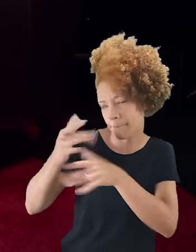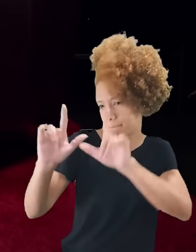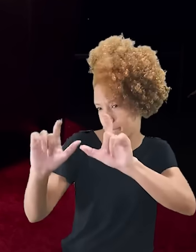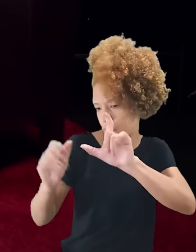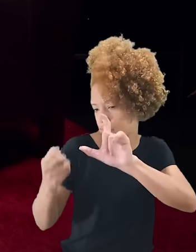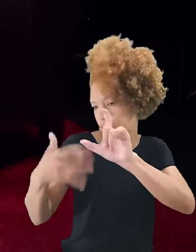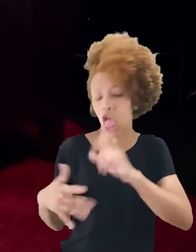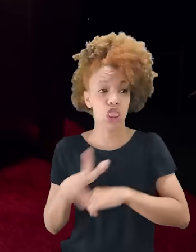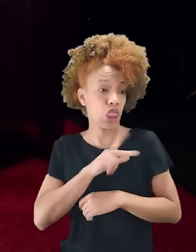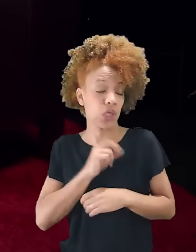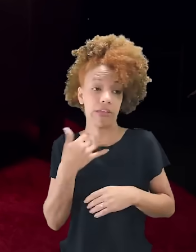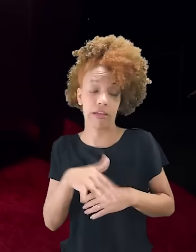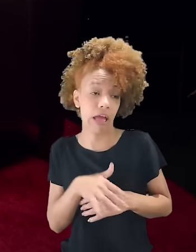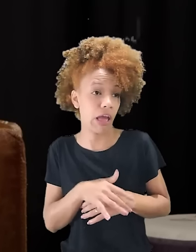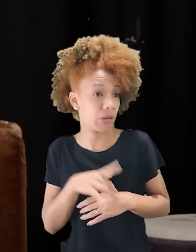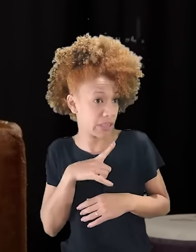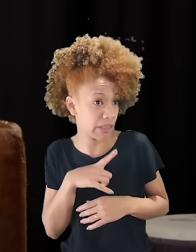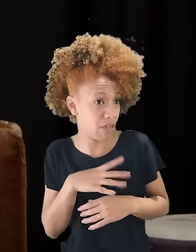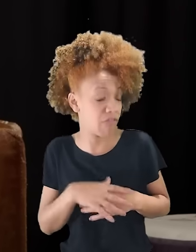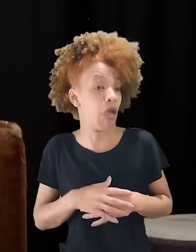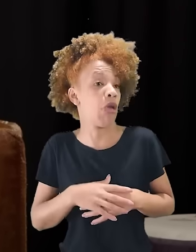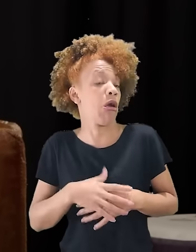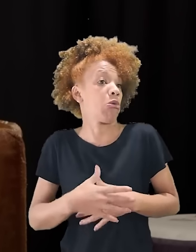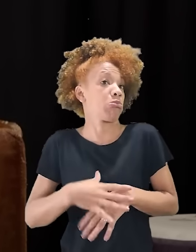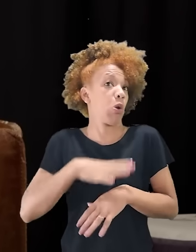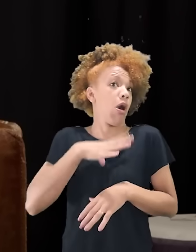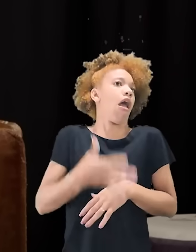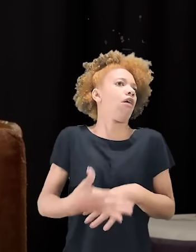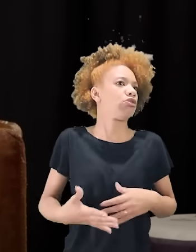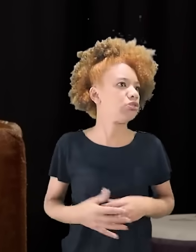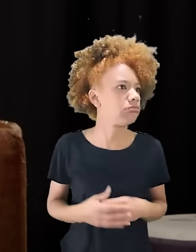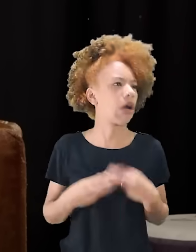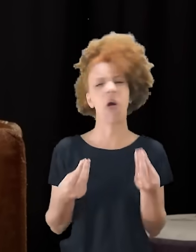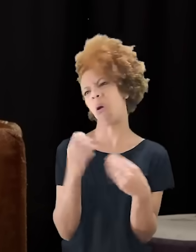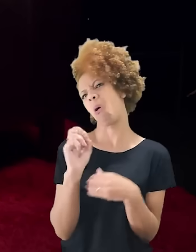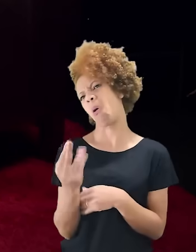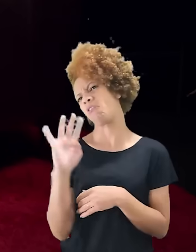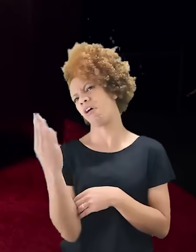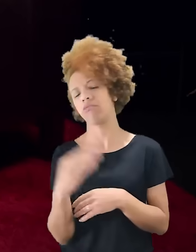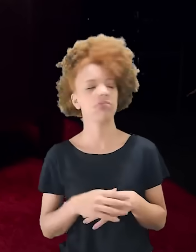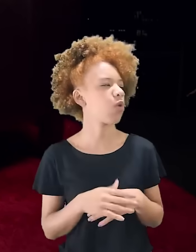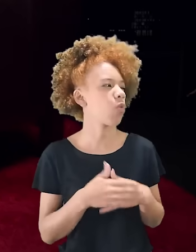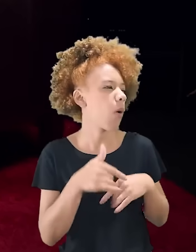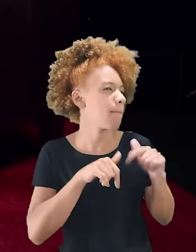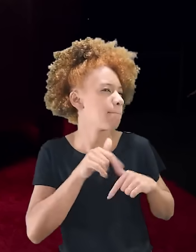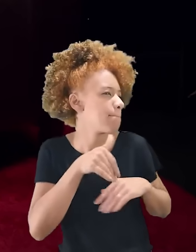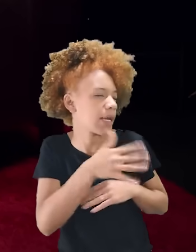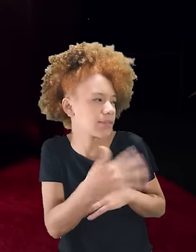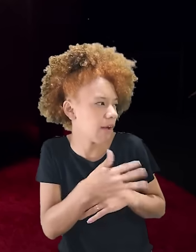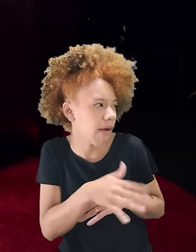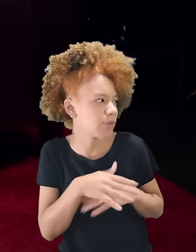acredito você teve coragem de comprar isso é muito caro ou gente que fala ai deve ser falso Qual foi a coisa mais cara que você já comprou que a